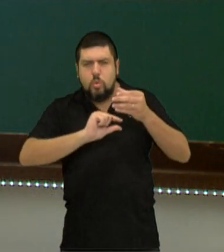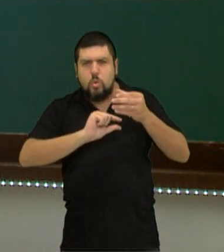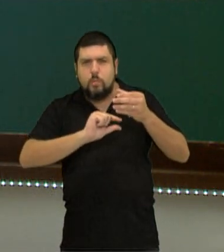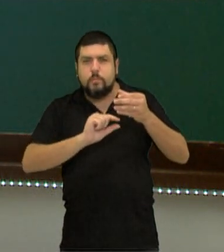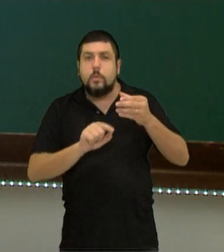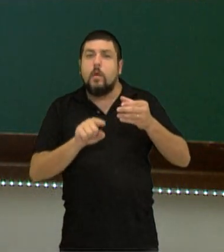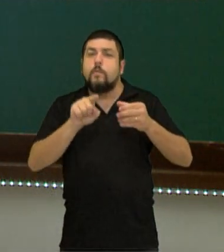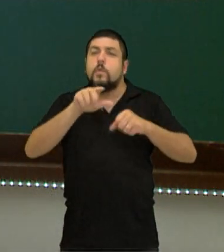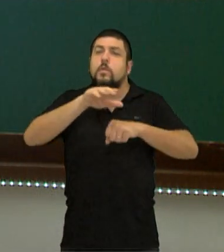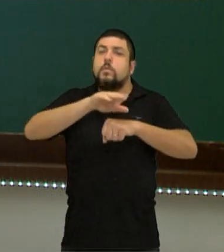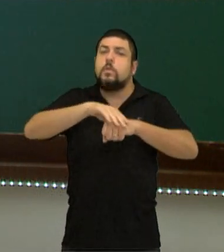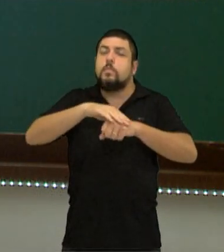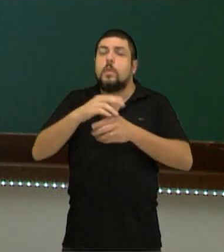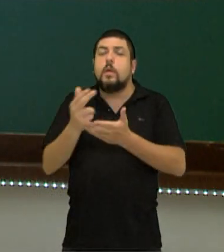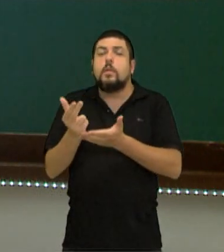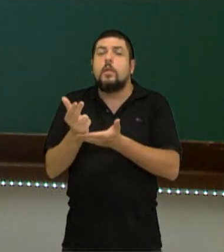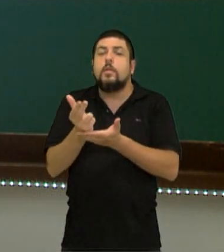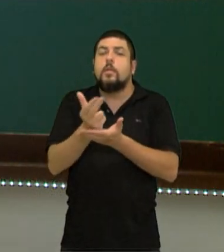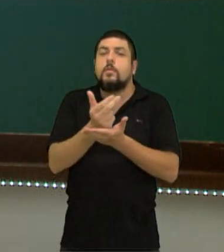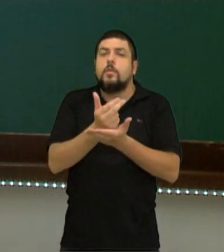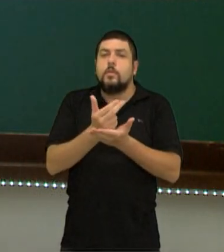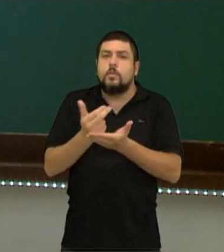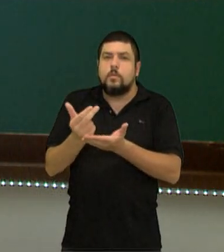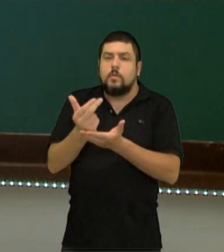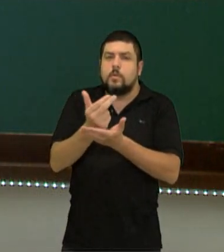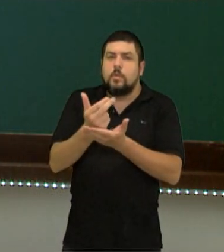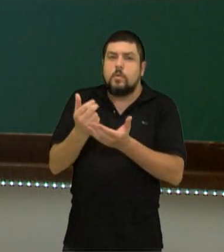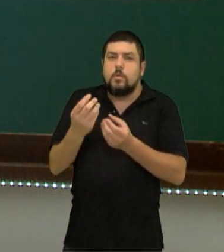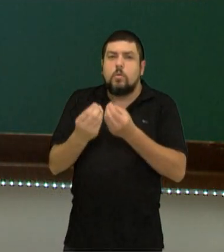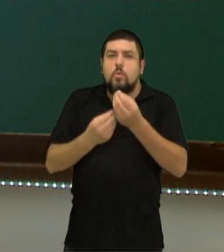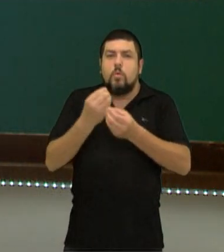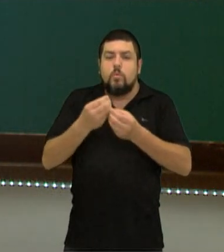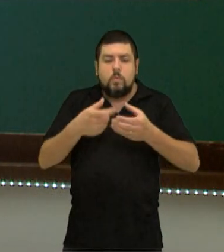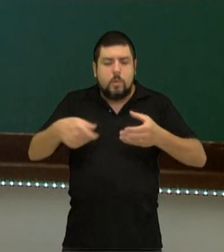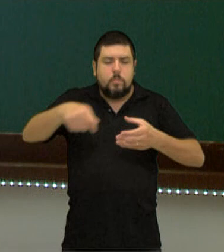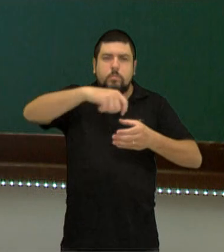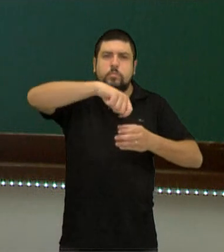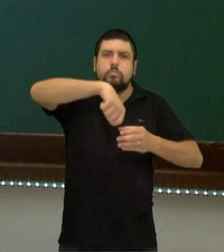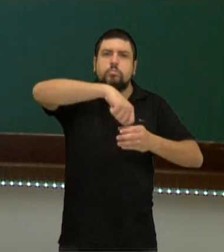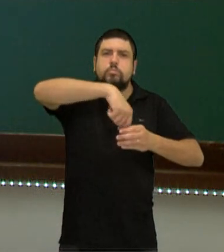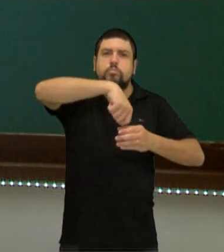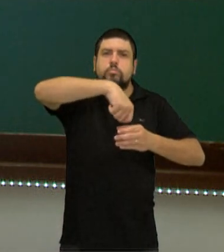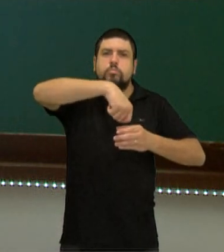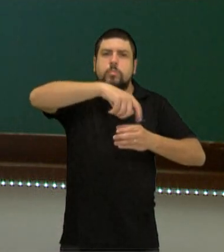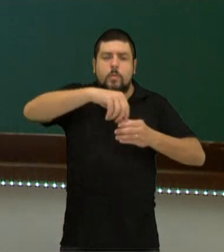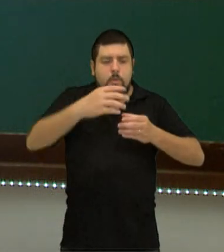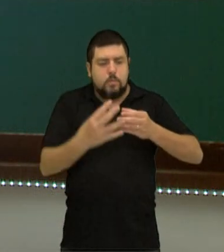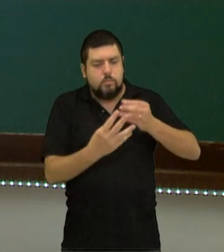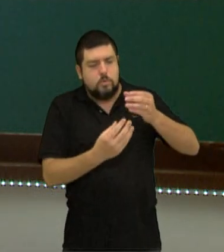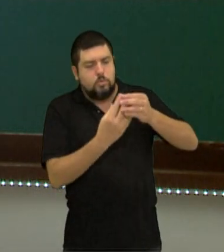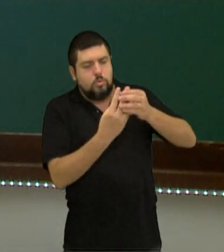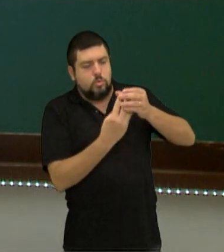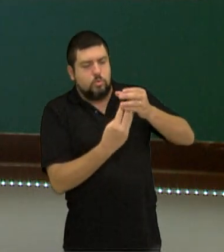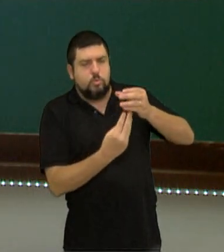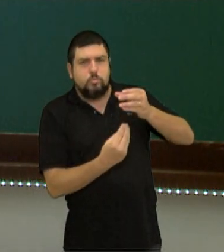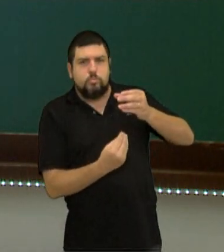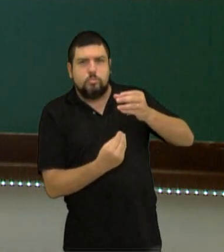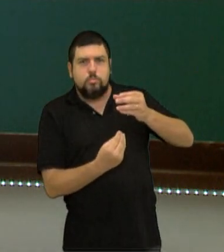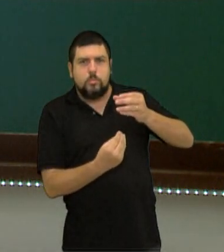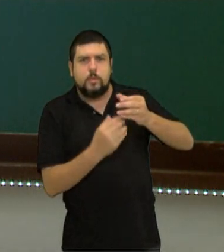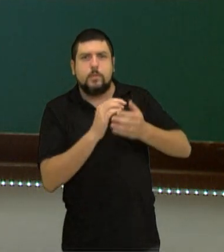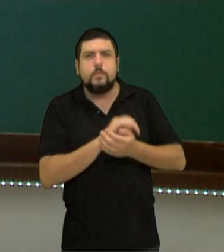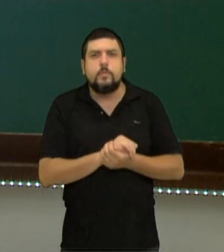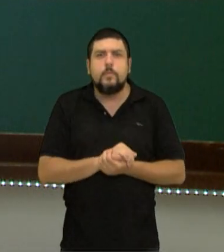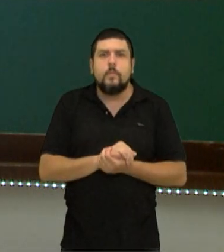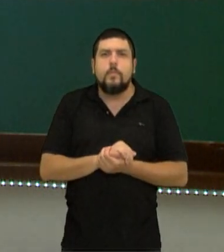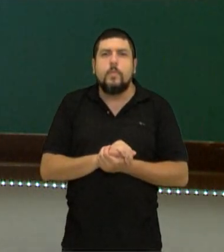uma ilustração. Você vai desenhar como ficou essa mistura desses componentes que eu trago para vocês. Então, aqui